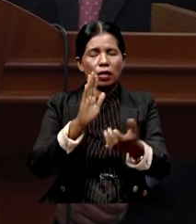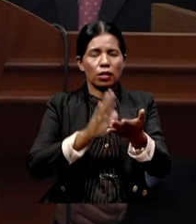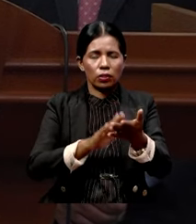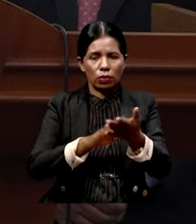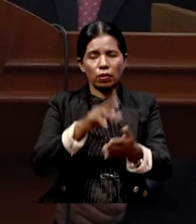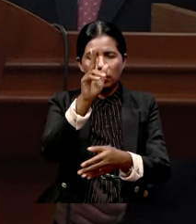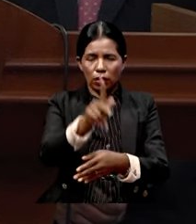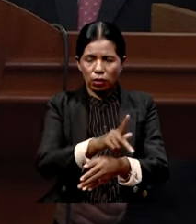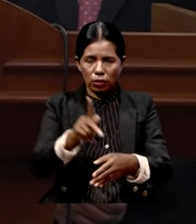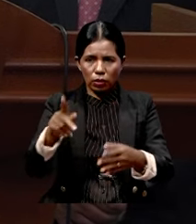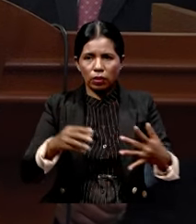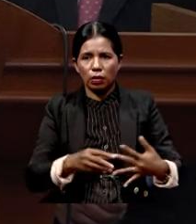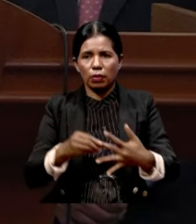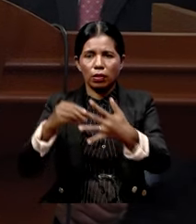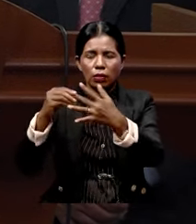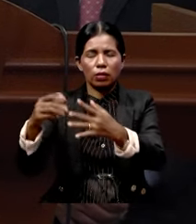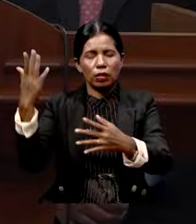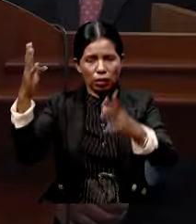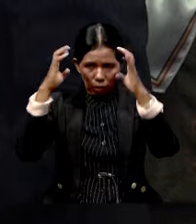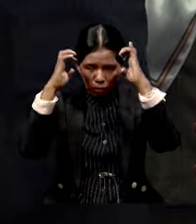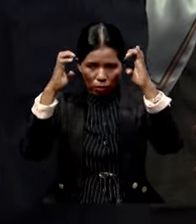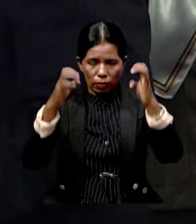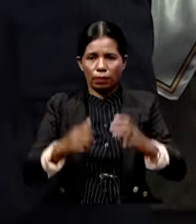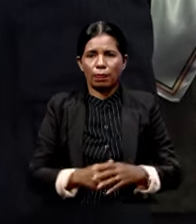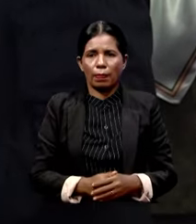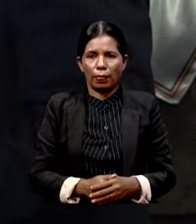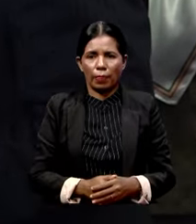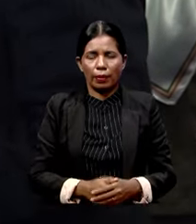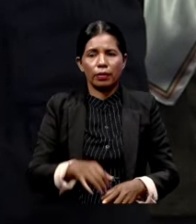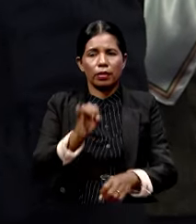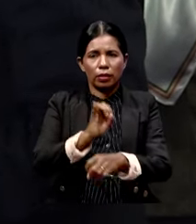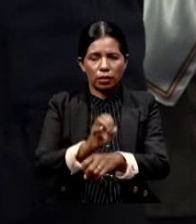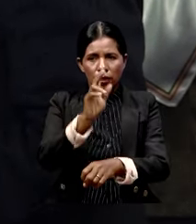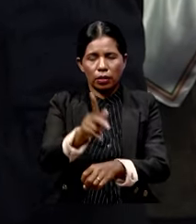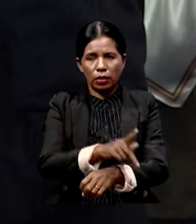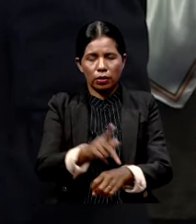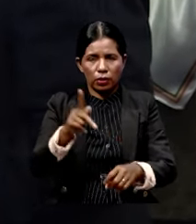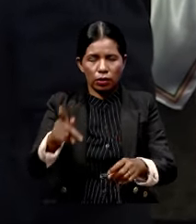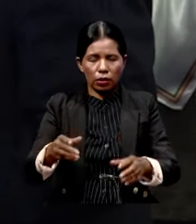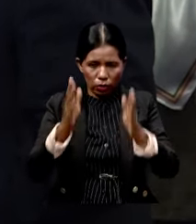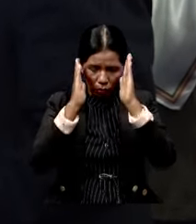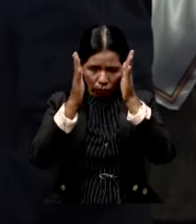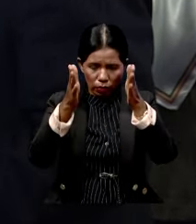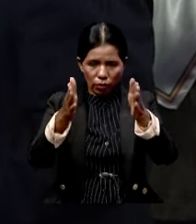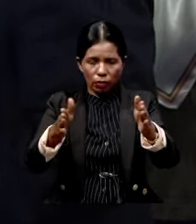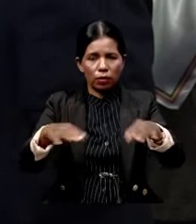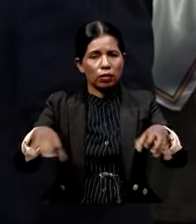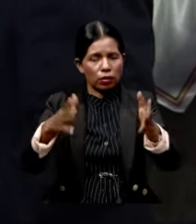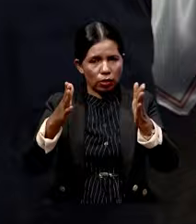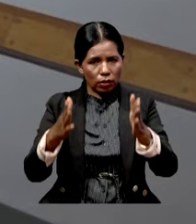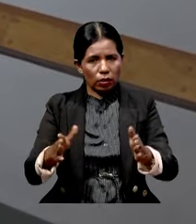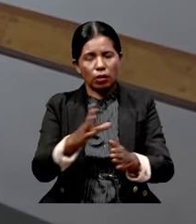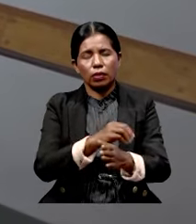católicas, especialmente na área de educação. Cooperação entre a Igreja Católica e NBC foca na necessidade de recurso humano.